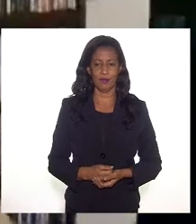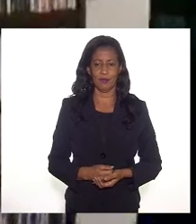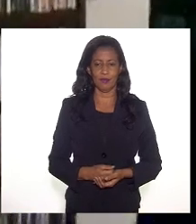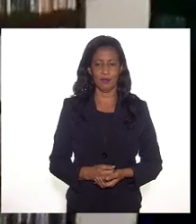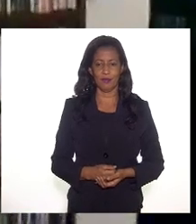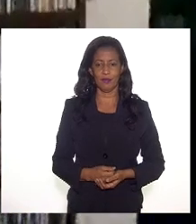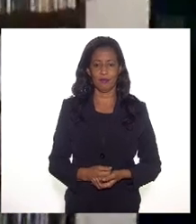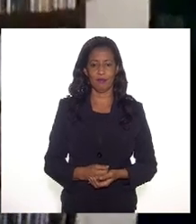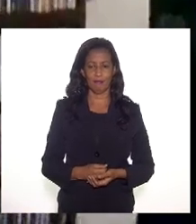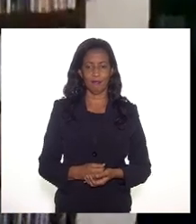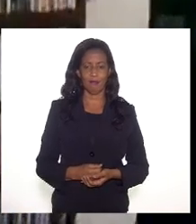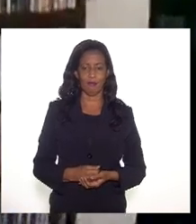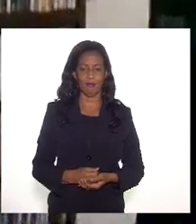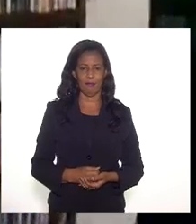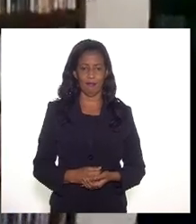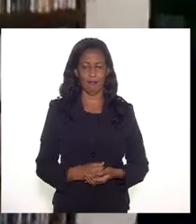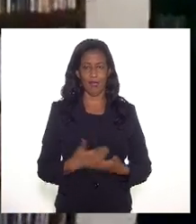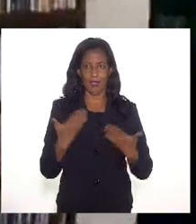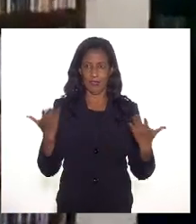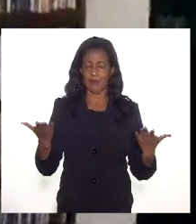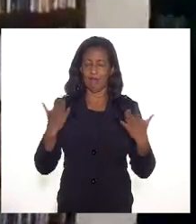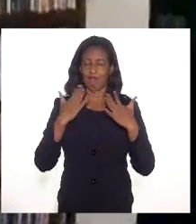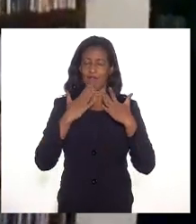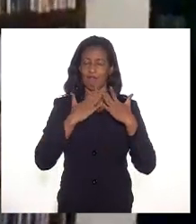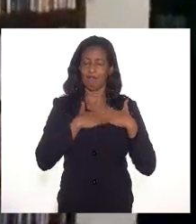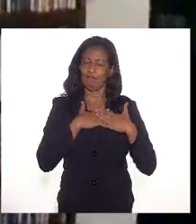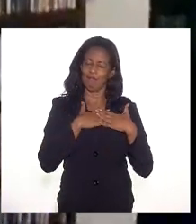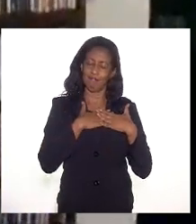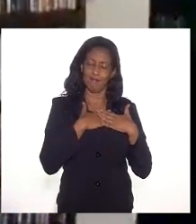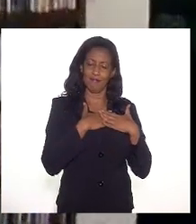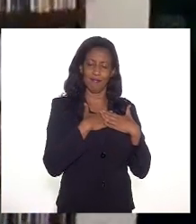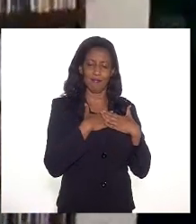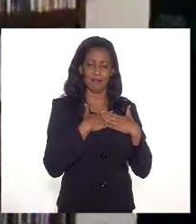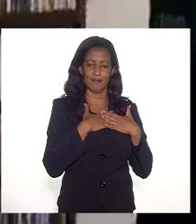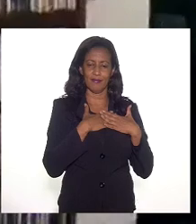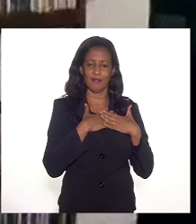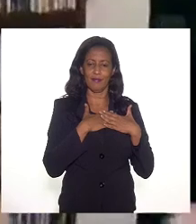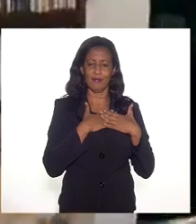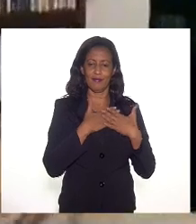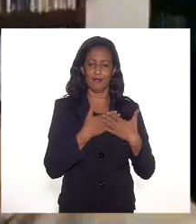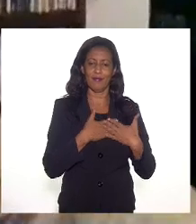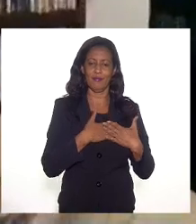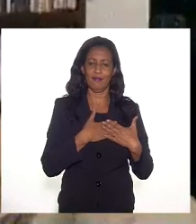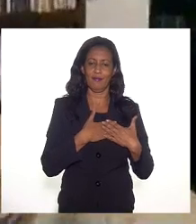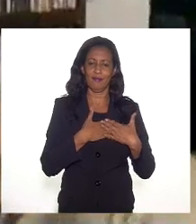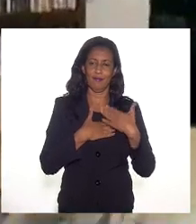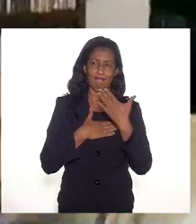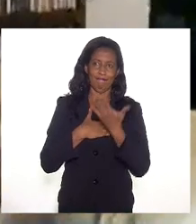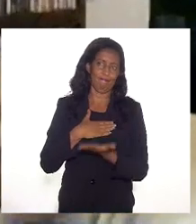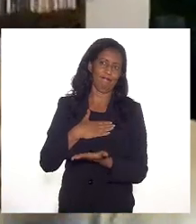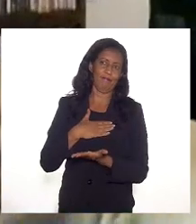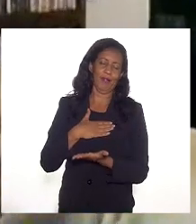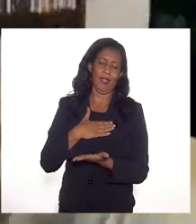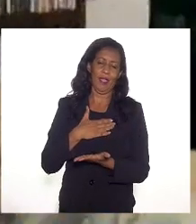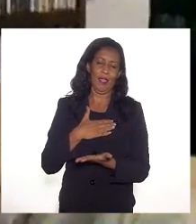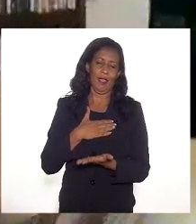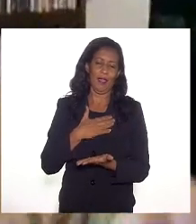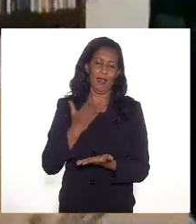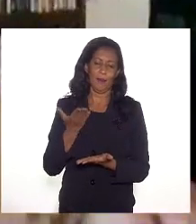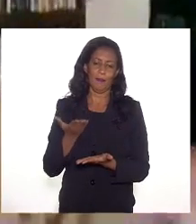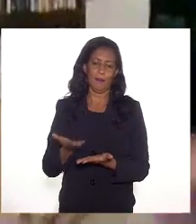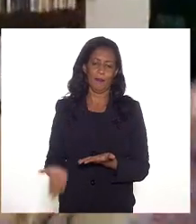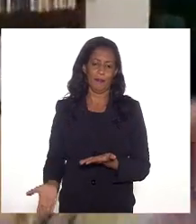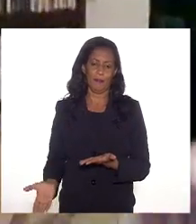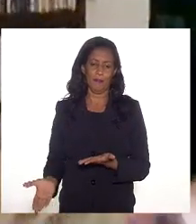apresentaram condolências em relação a perda ninguém